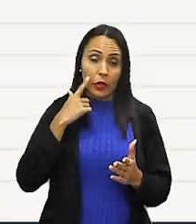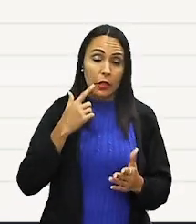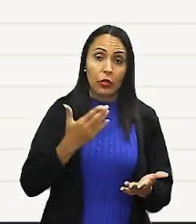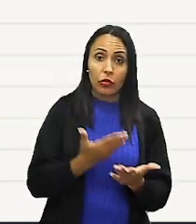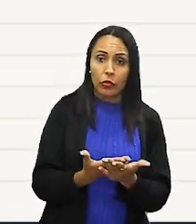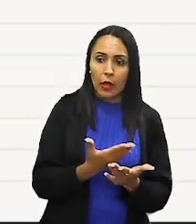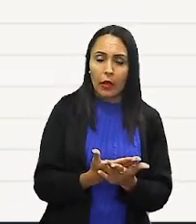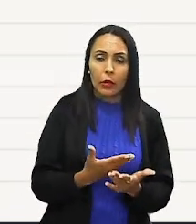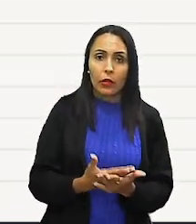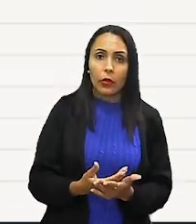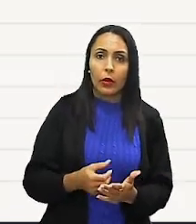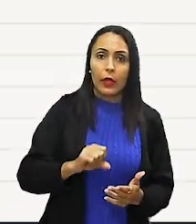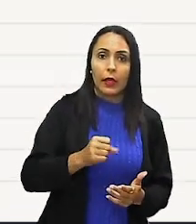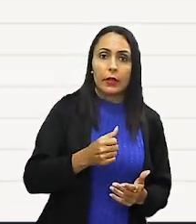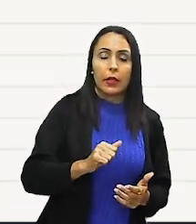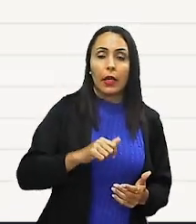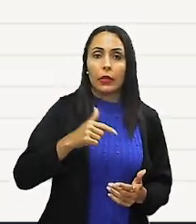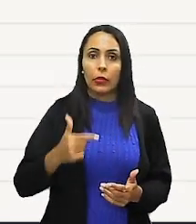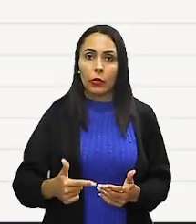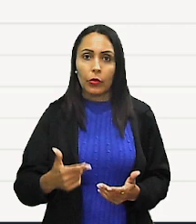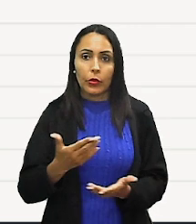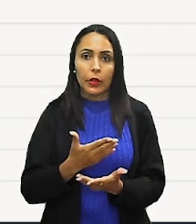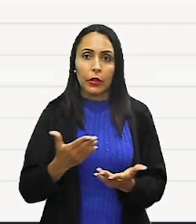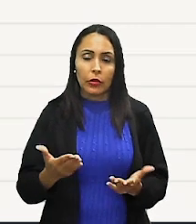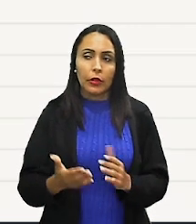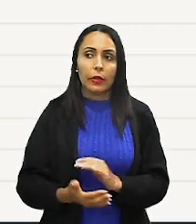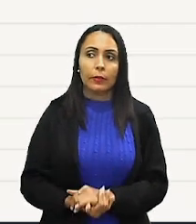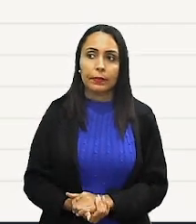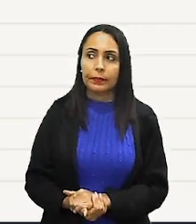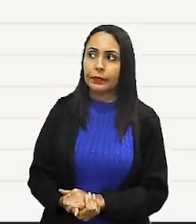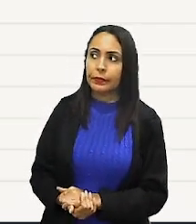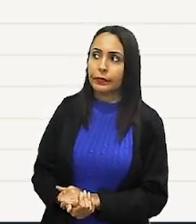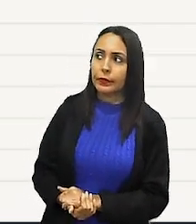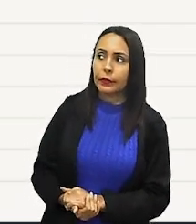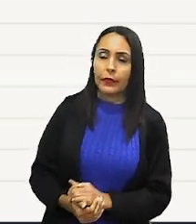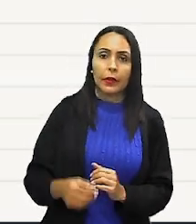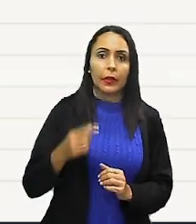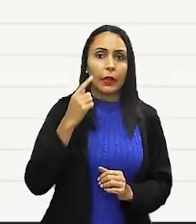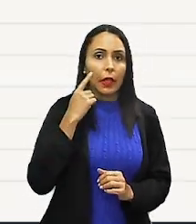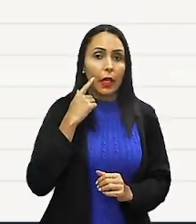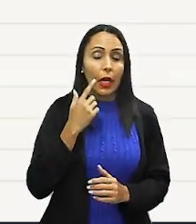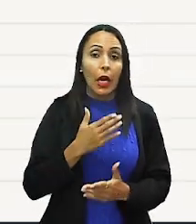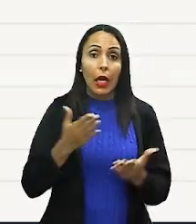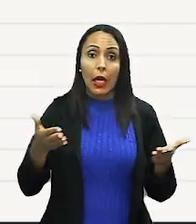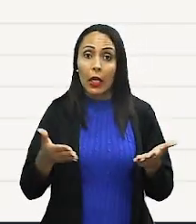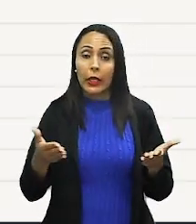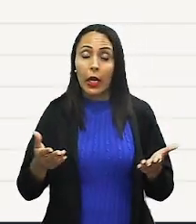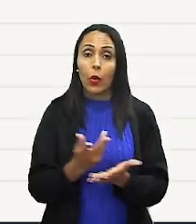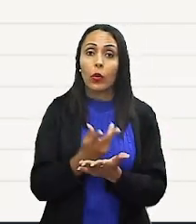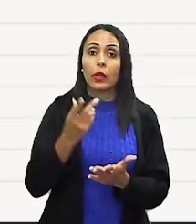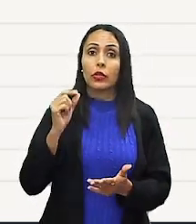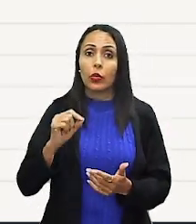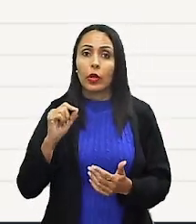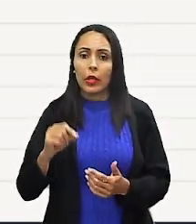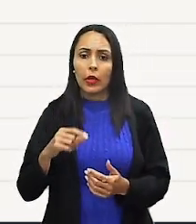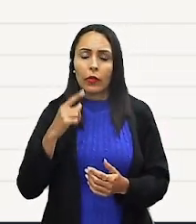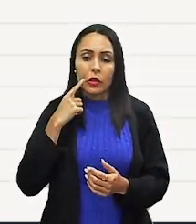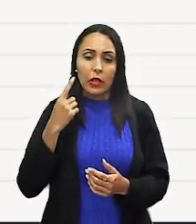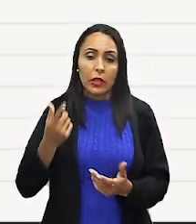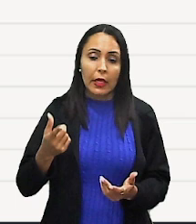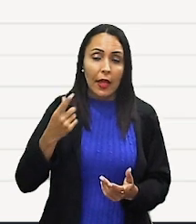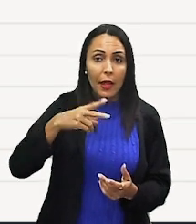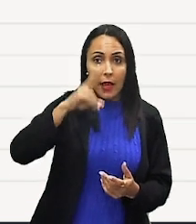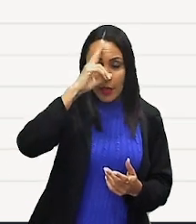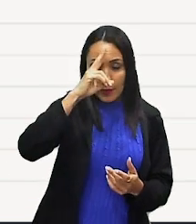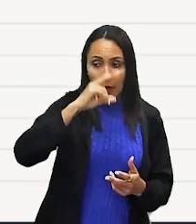Vocês estudaram comigo ano passado, quando vocês eram segundos anistas, tá? A gente trabalhou com isso. Aí o que é que vai acontecer? Vocês vão ter que lembrar